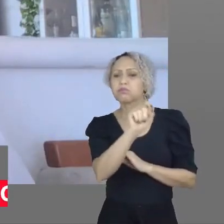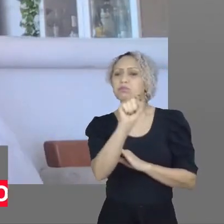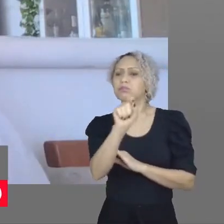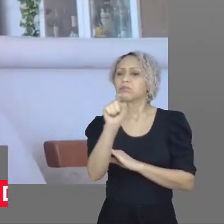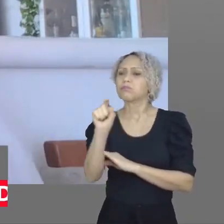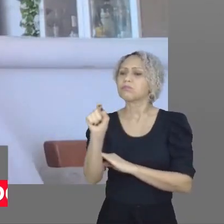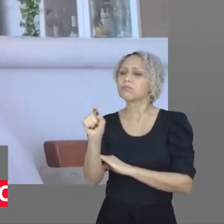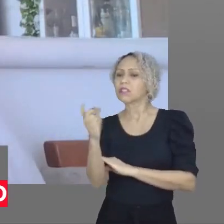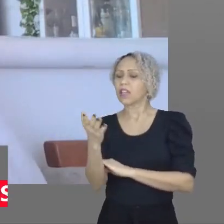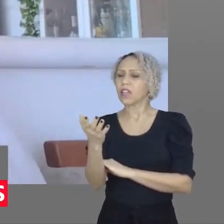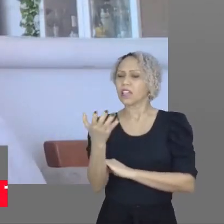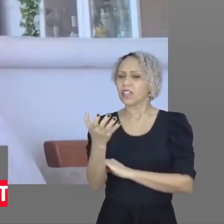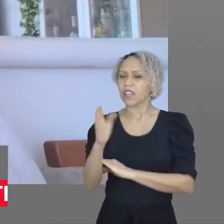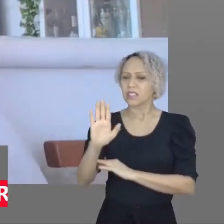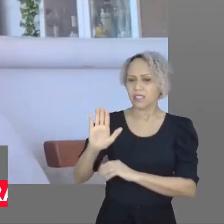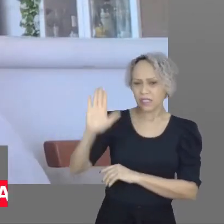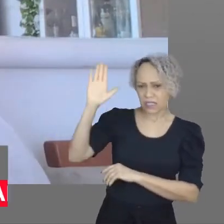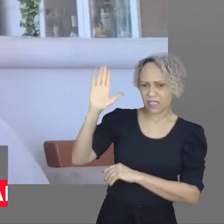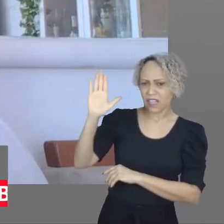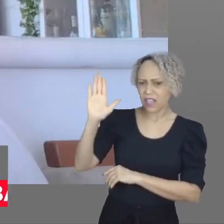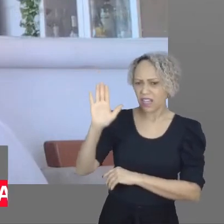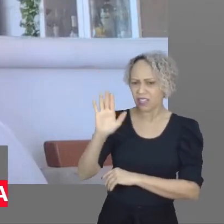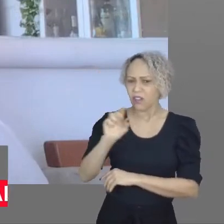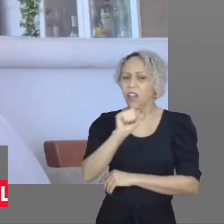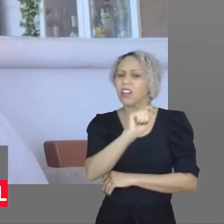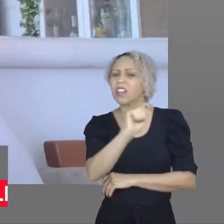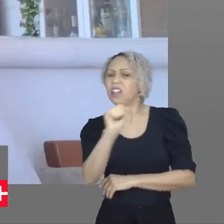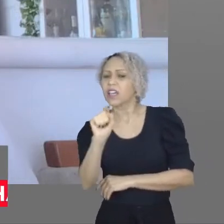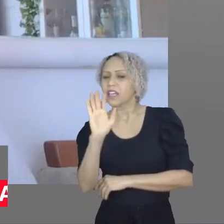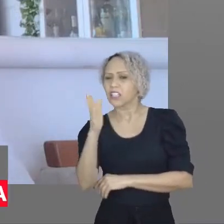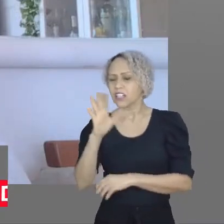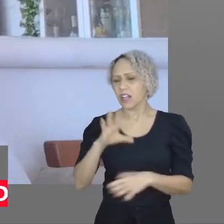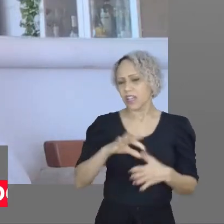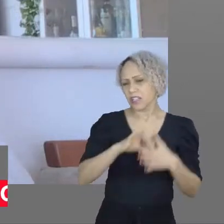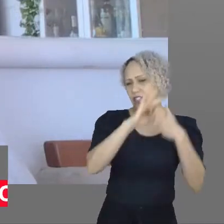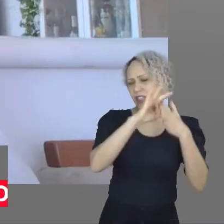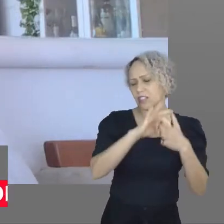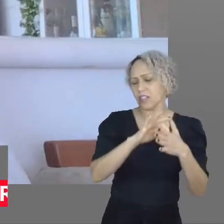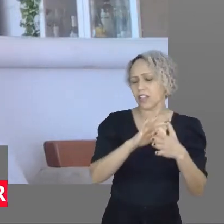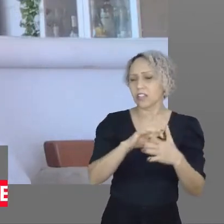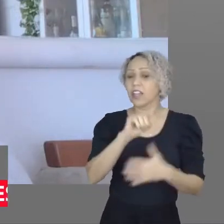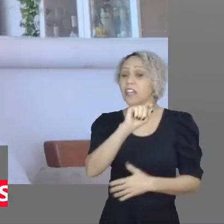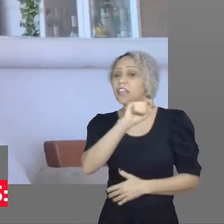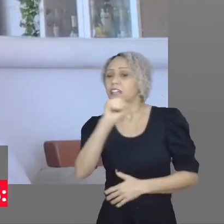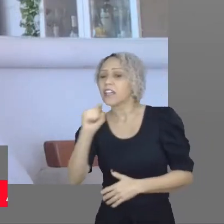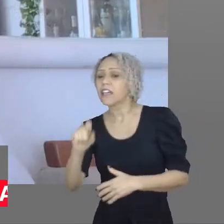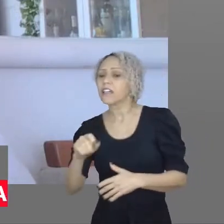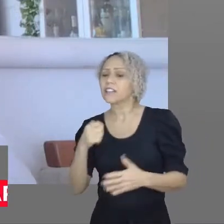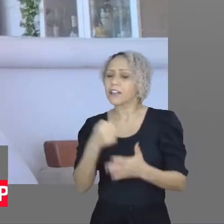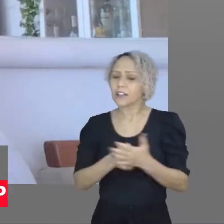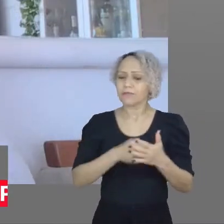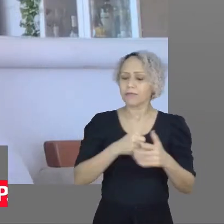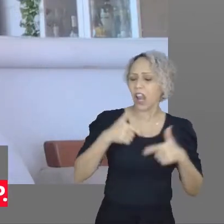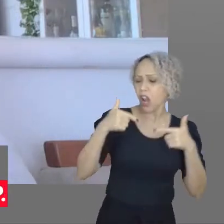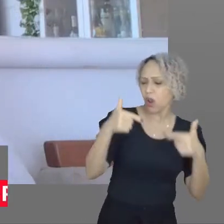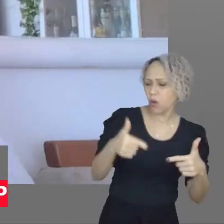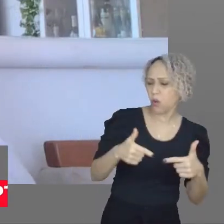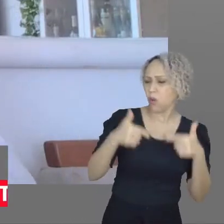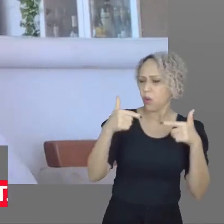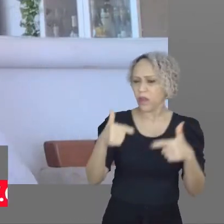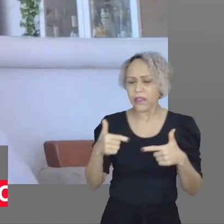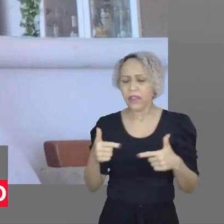tem um trabalho de organização de base, de educação popular. Então tem espaço para todo mundo e a gente tem visto sim, Amanda, um